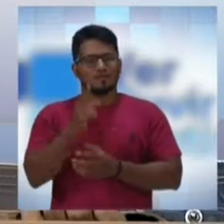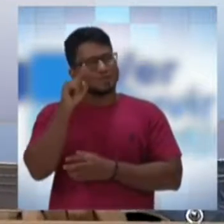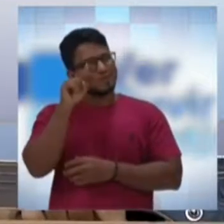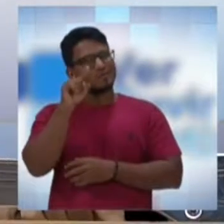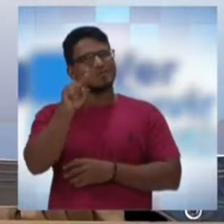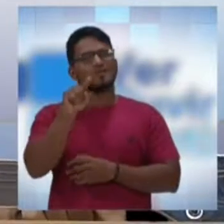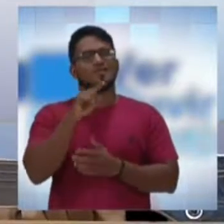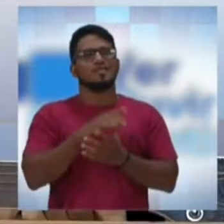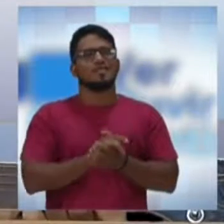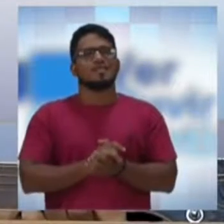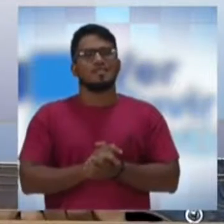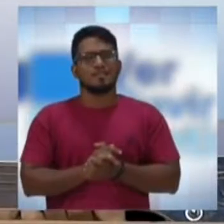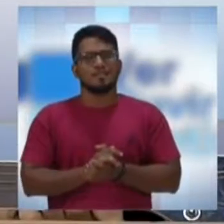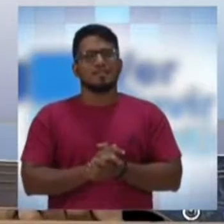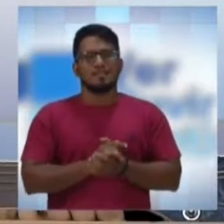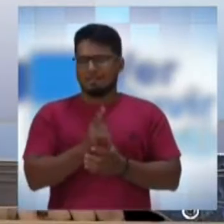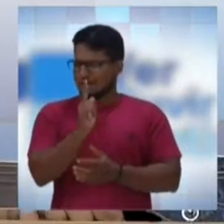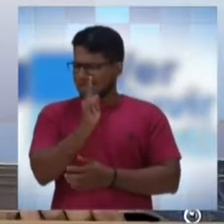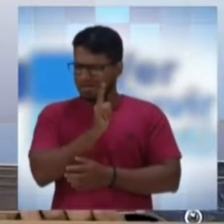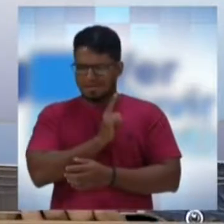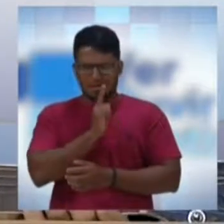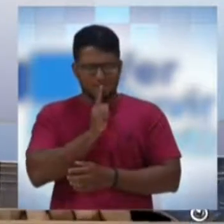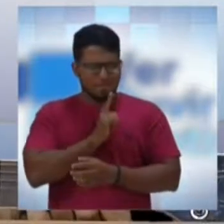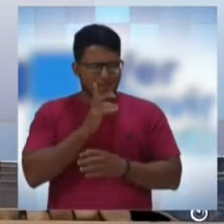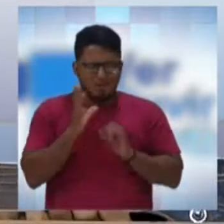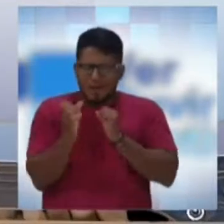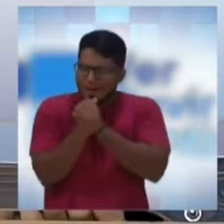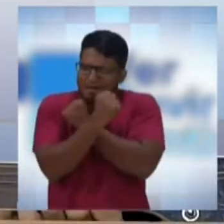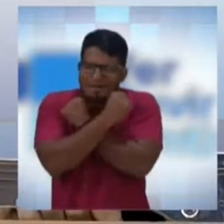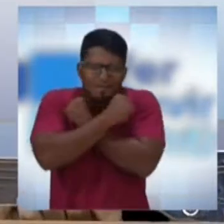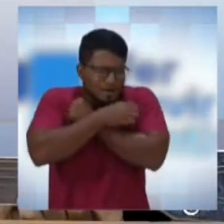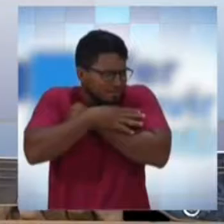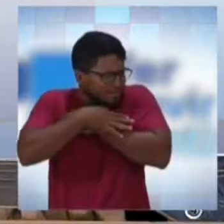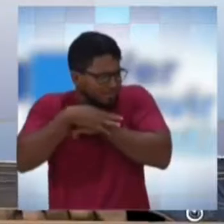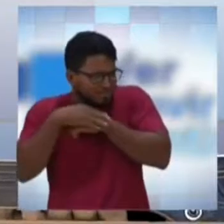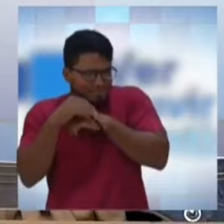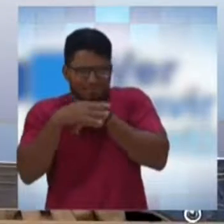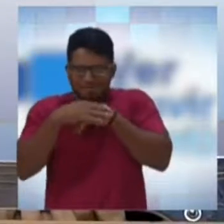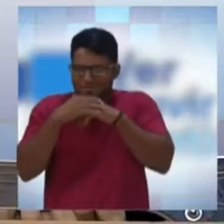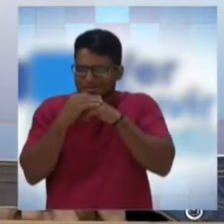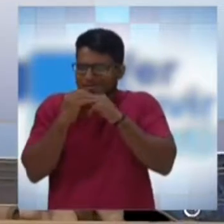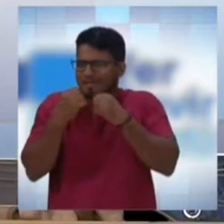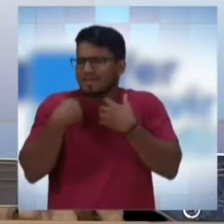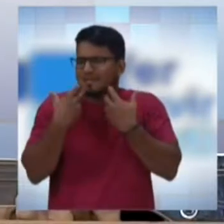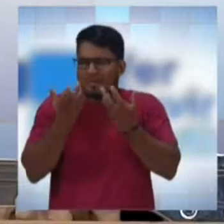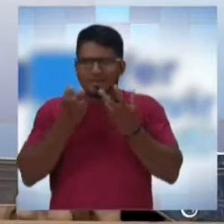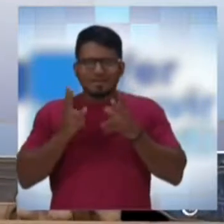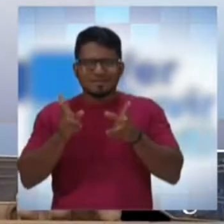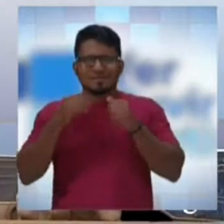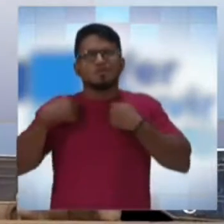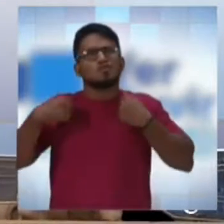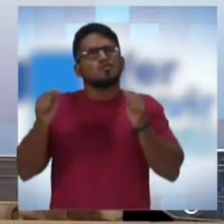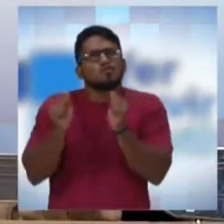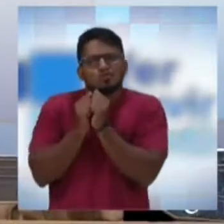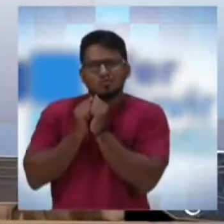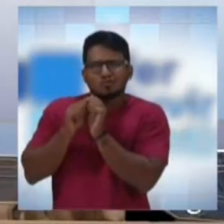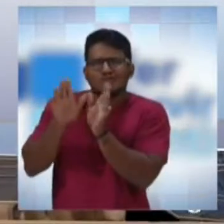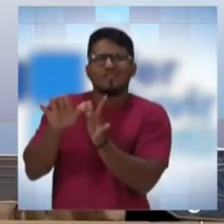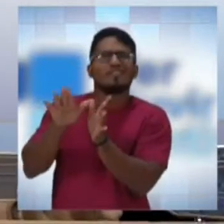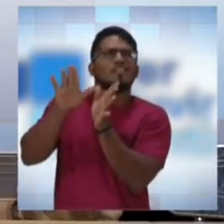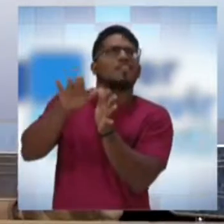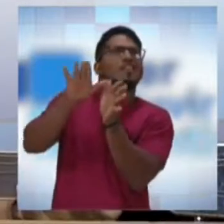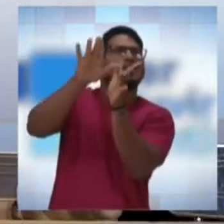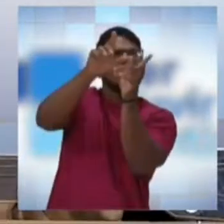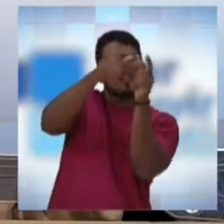ai. Tu que tem esse abraço casa, se decide bater asas, me